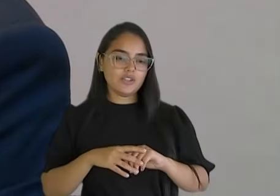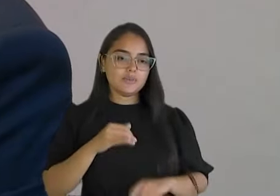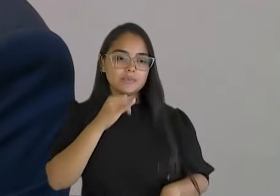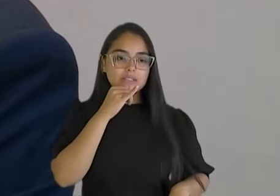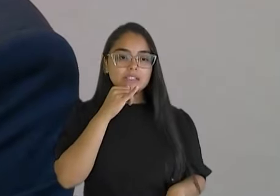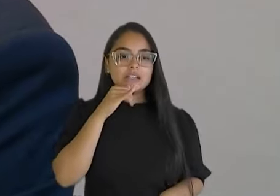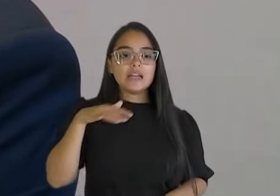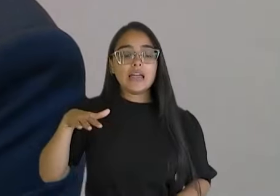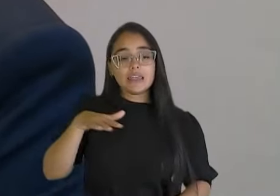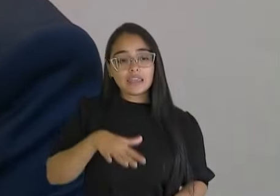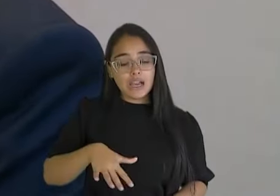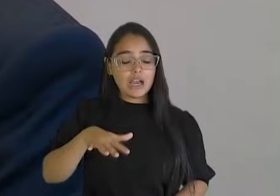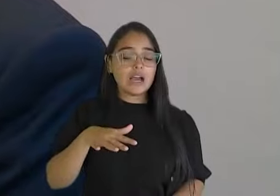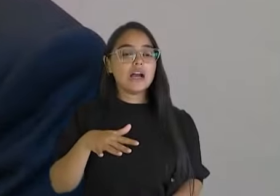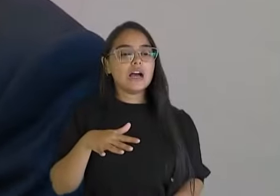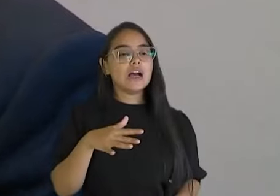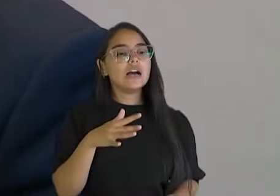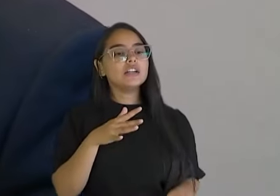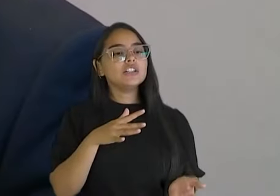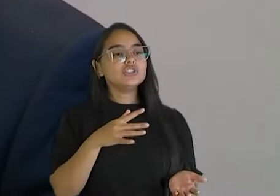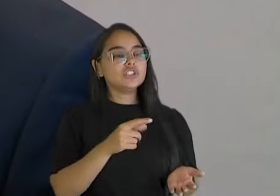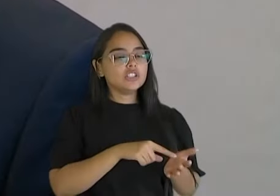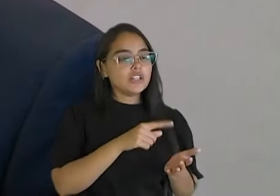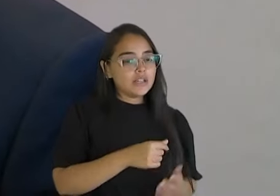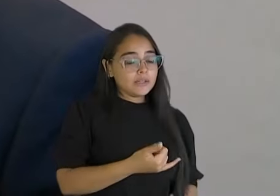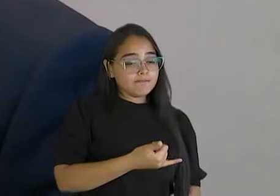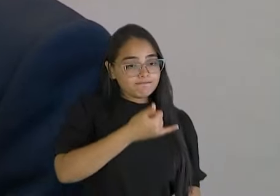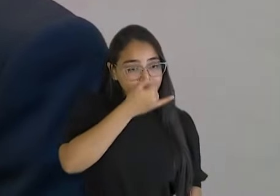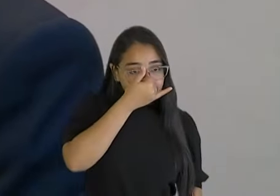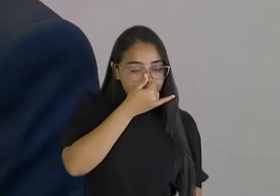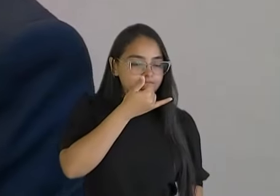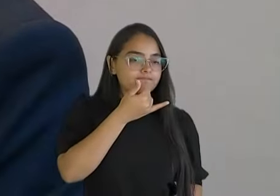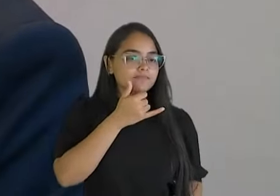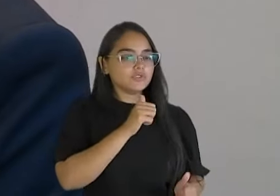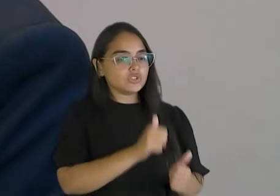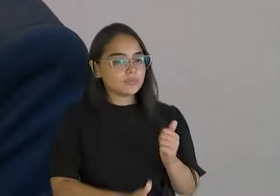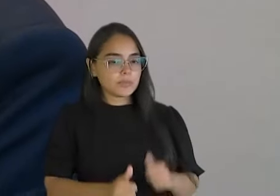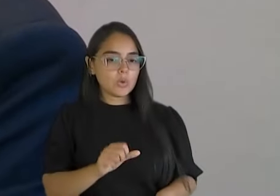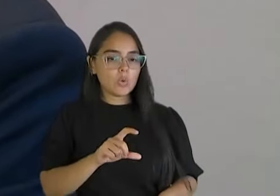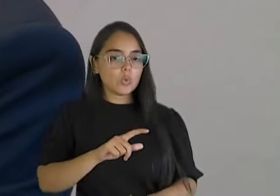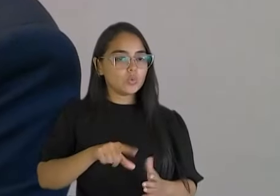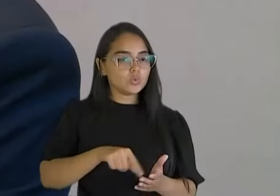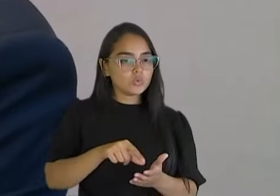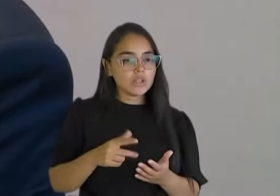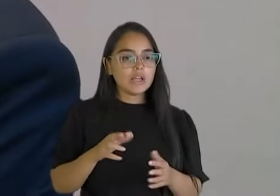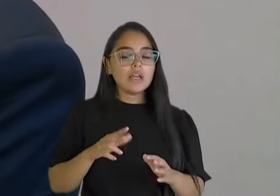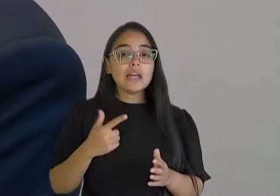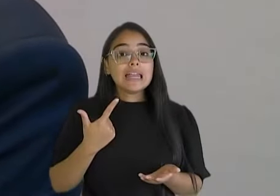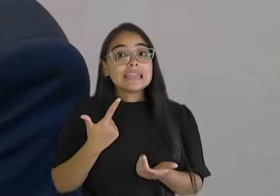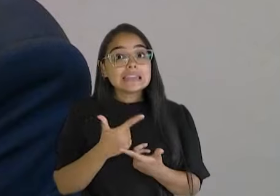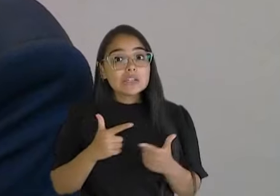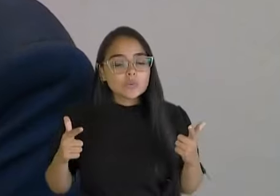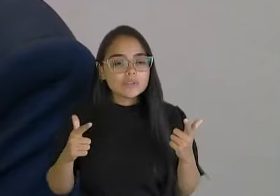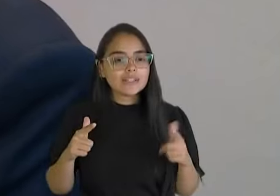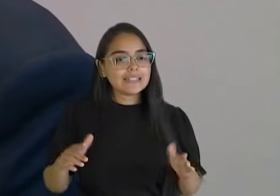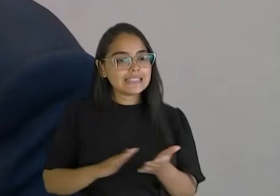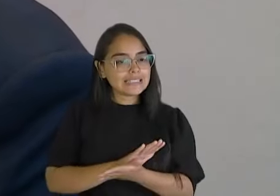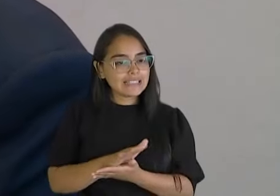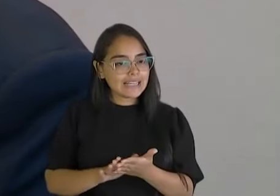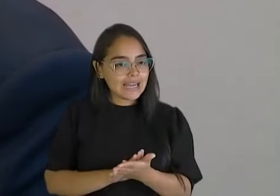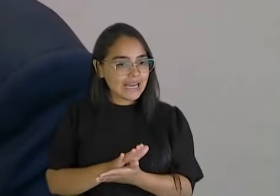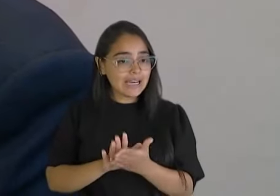do mercado de apostas esportivas, diferentemente dos jogos eletrônicos, não há nada, não há qualquer diploma normativo que preveja